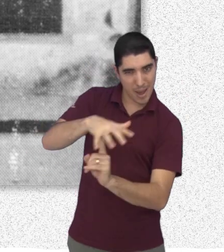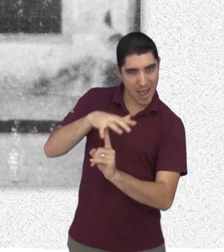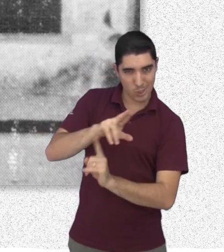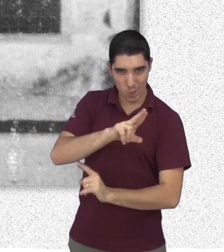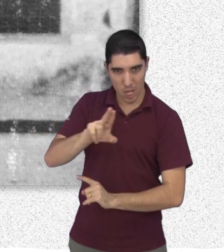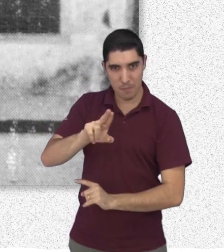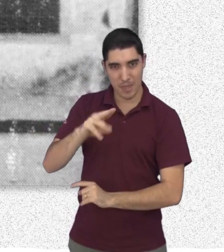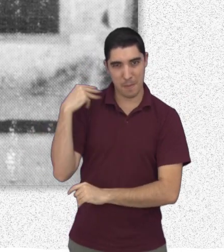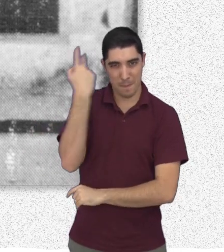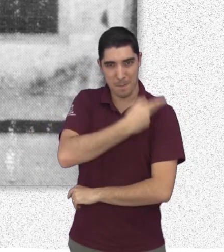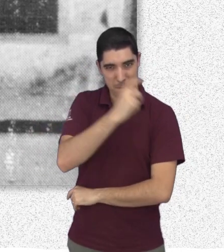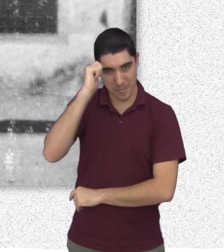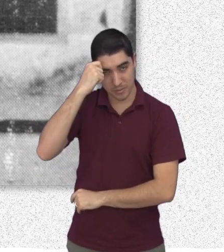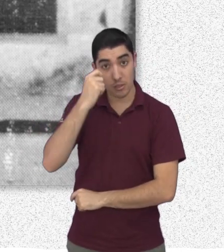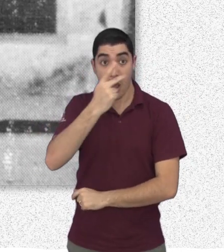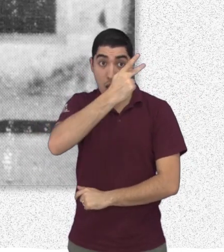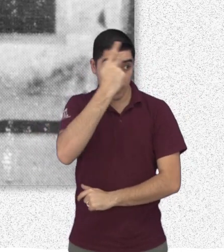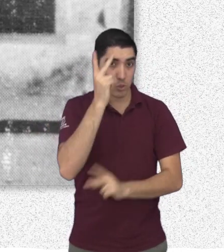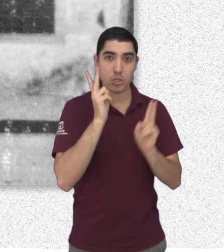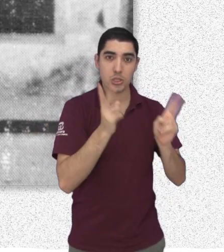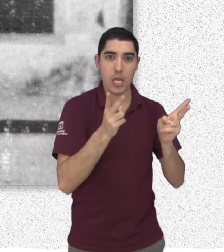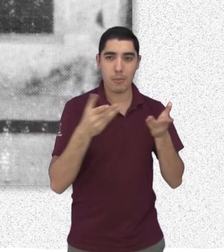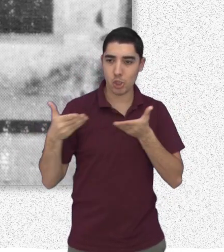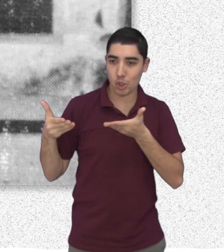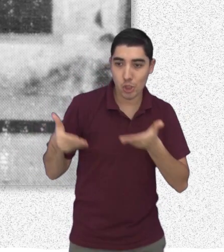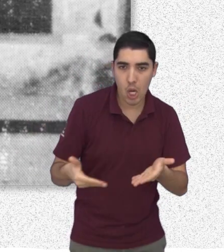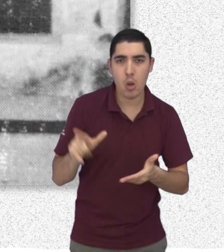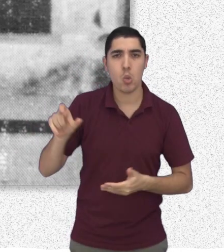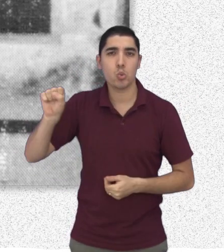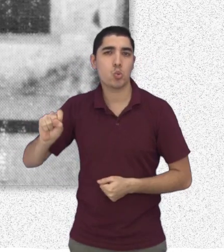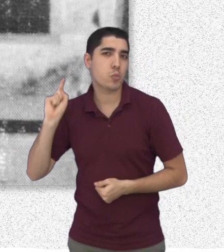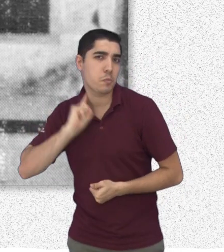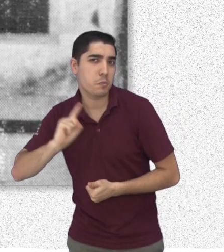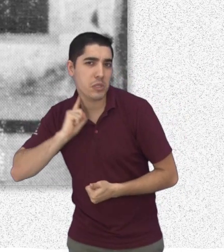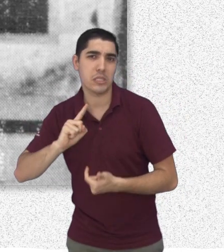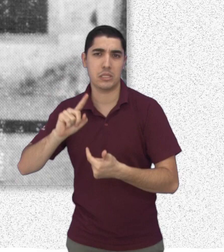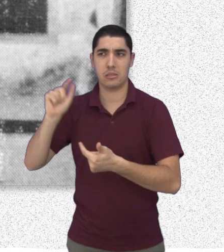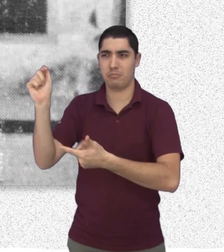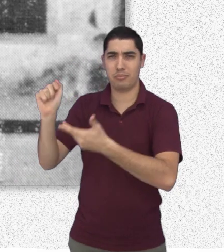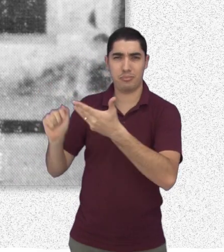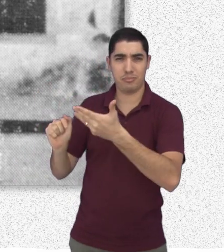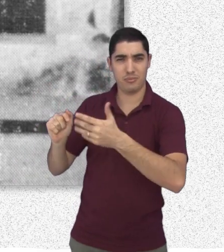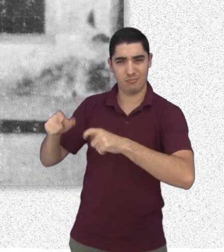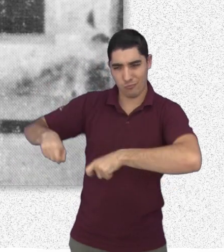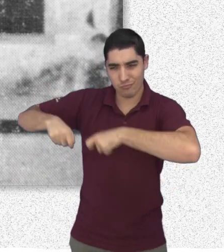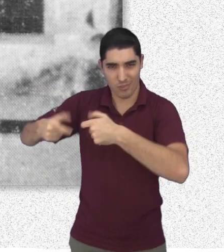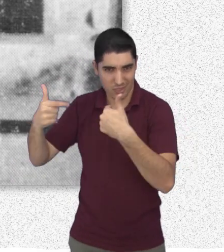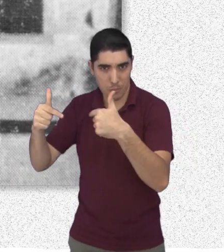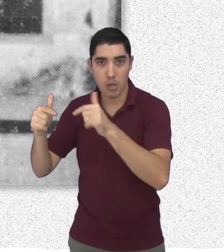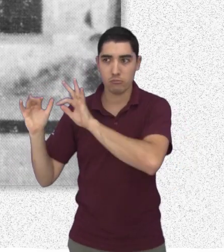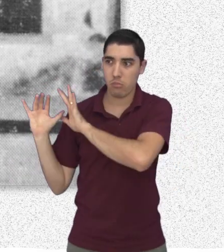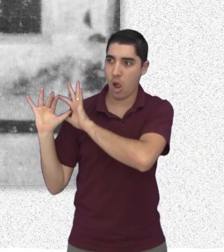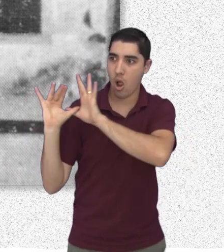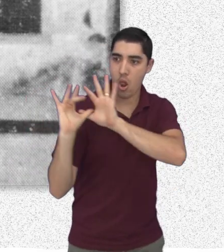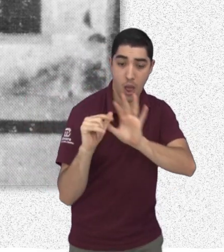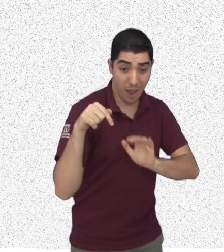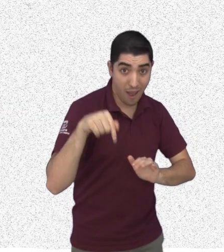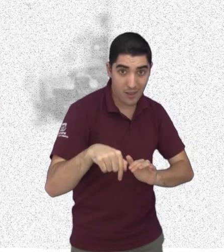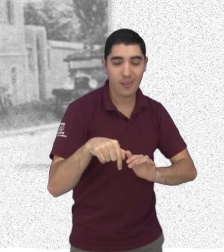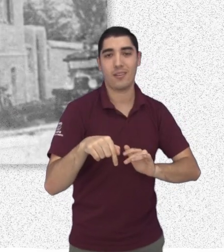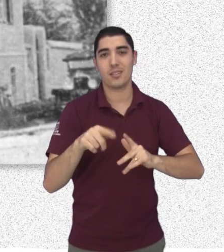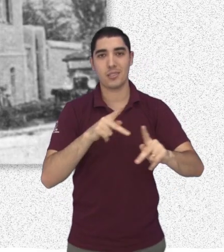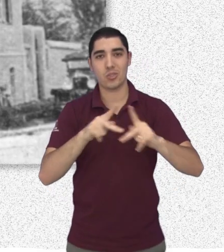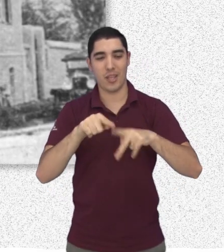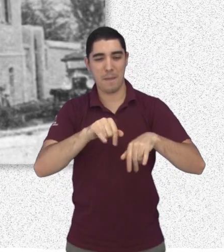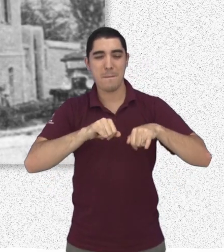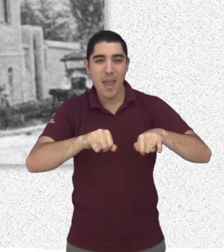onde se chegava, o pessoal que vinha aqui do sul de Minas, os produtores, chegavam para então estar